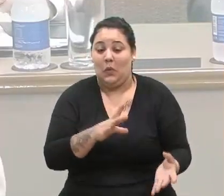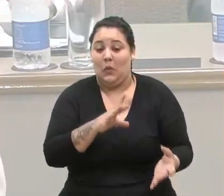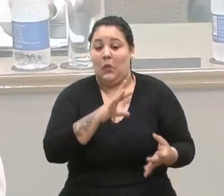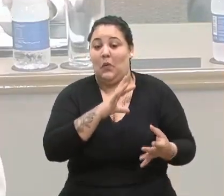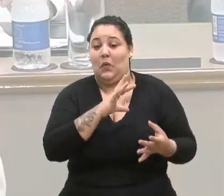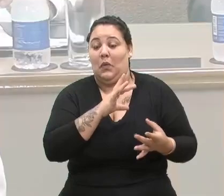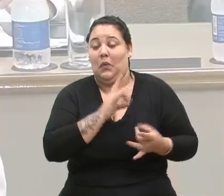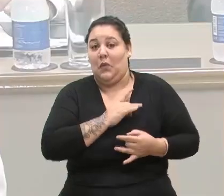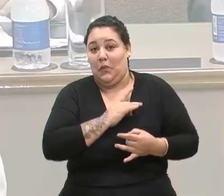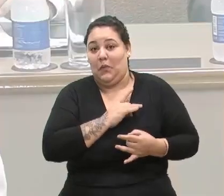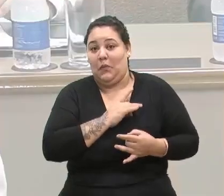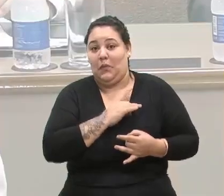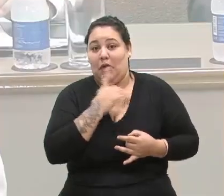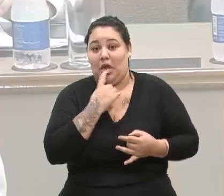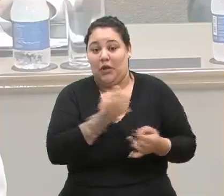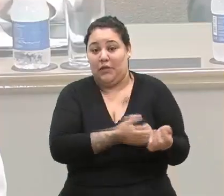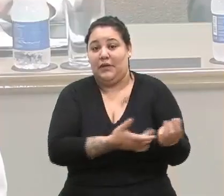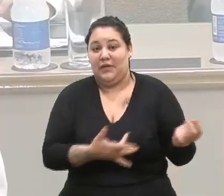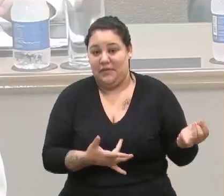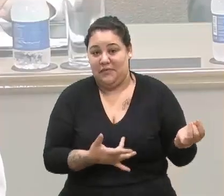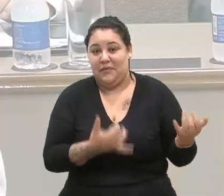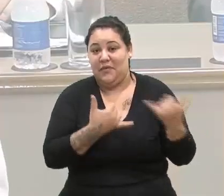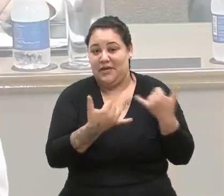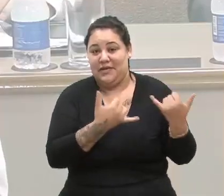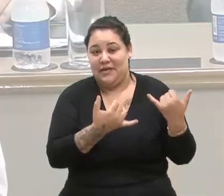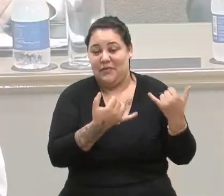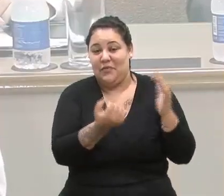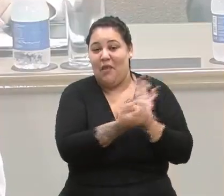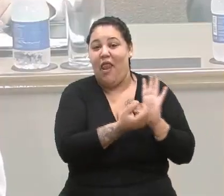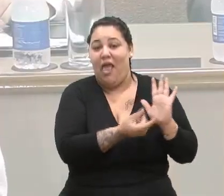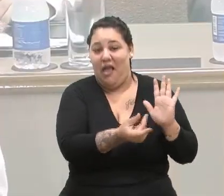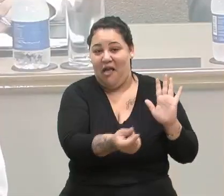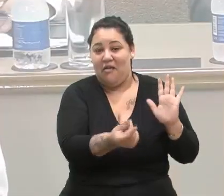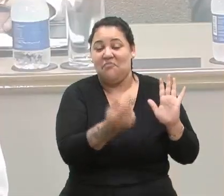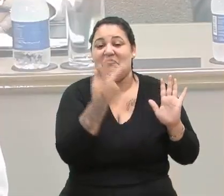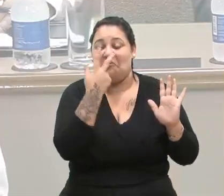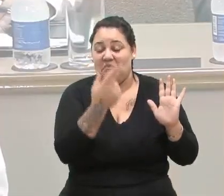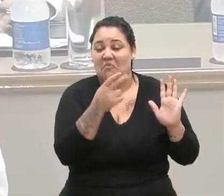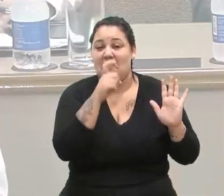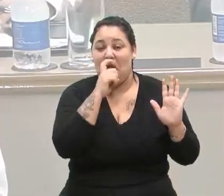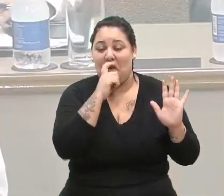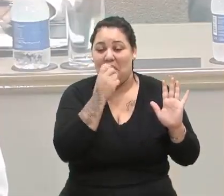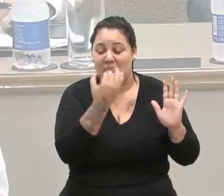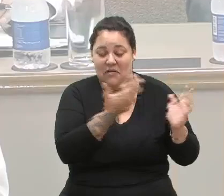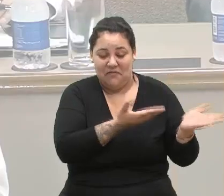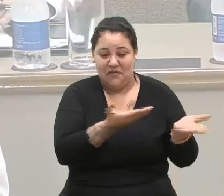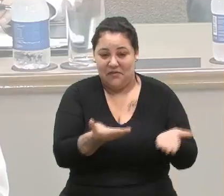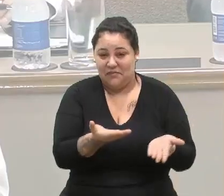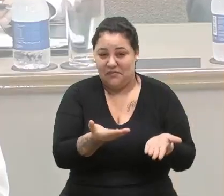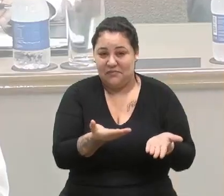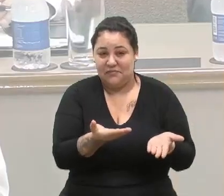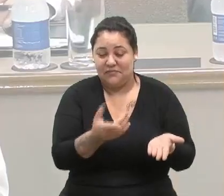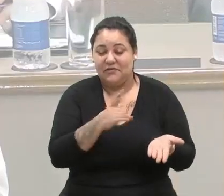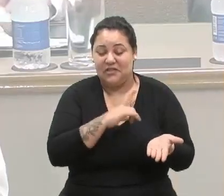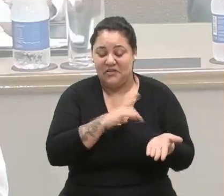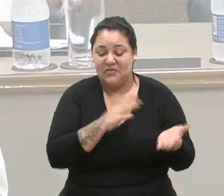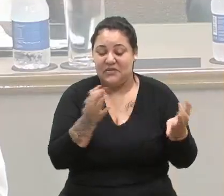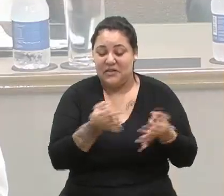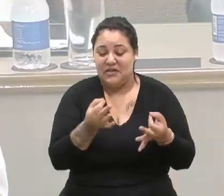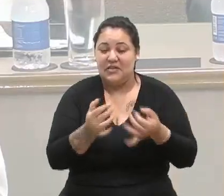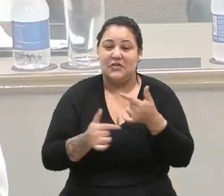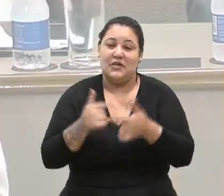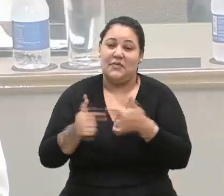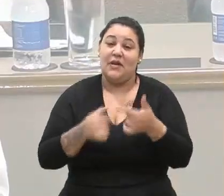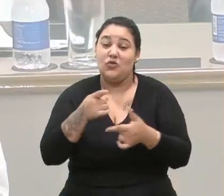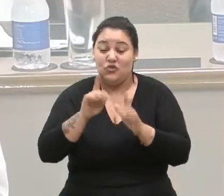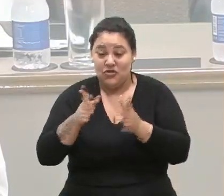exemplo e o teu legado. Então seja bem-vindo, Cristiano. Tenho certeza que o senhor, pelo trabalho brilhante que fez como